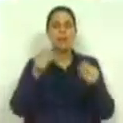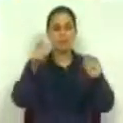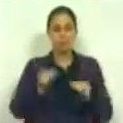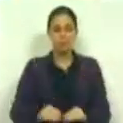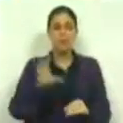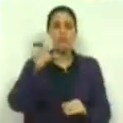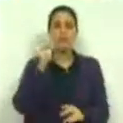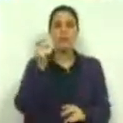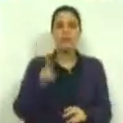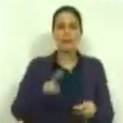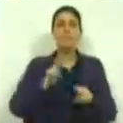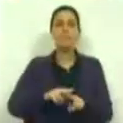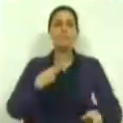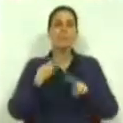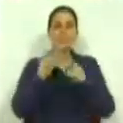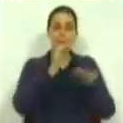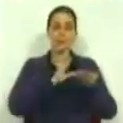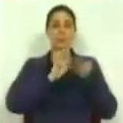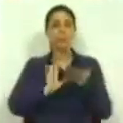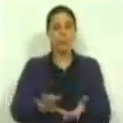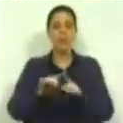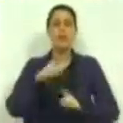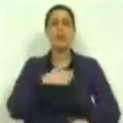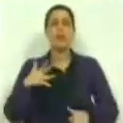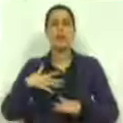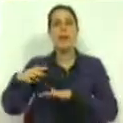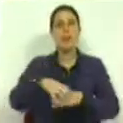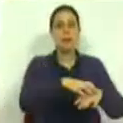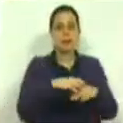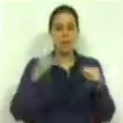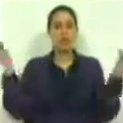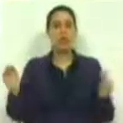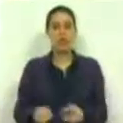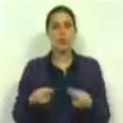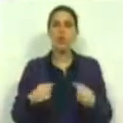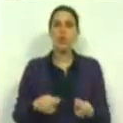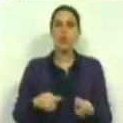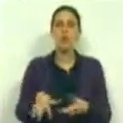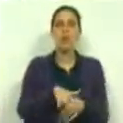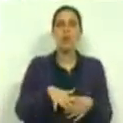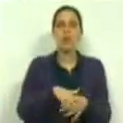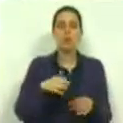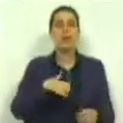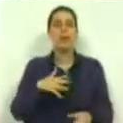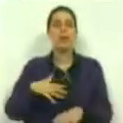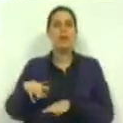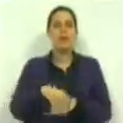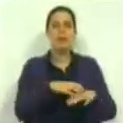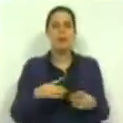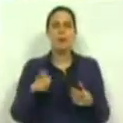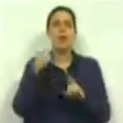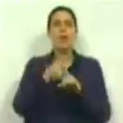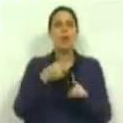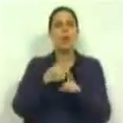reprogramação do crédito, do reforço do financiamento das empresas, da redução do custo de contexto das empresas,